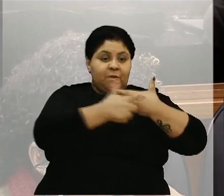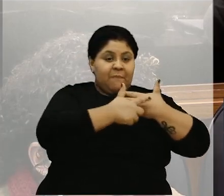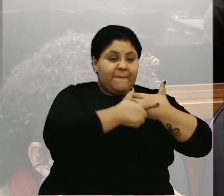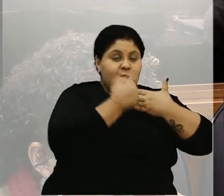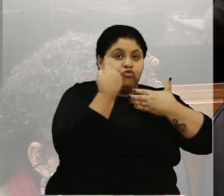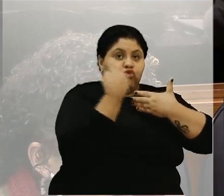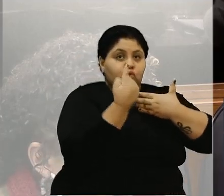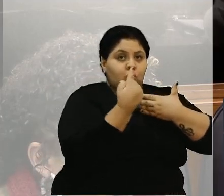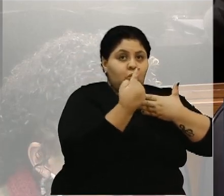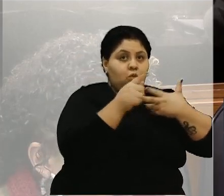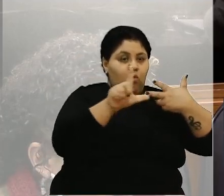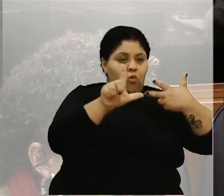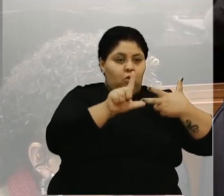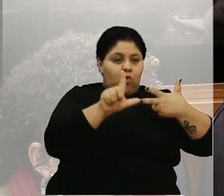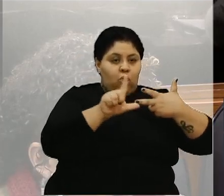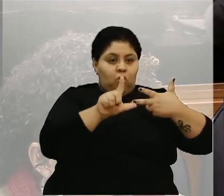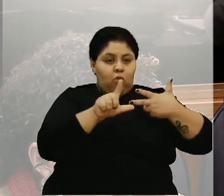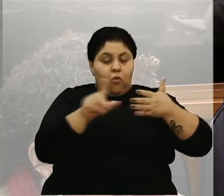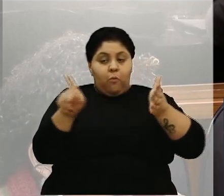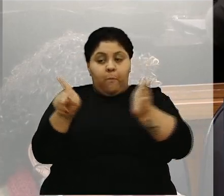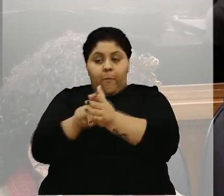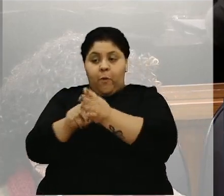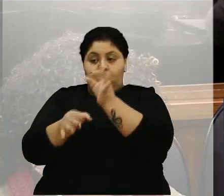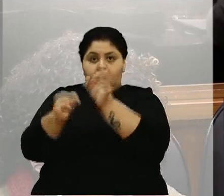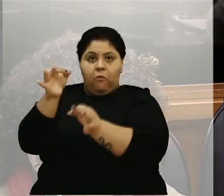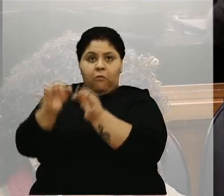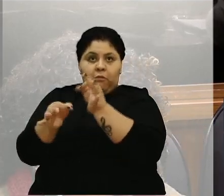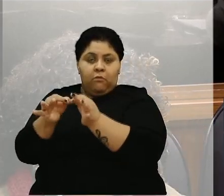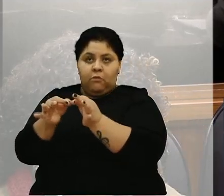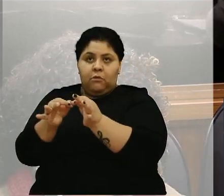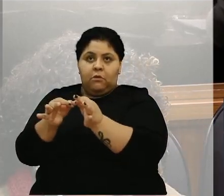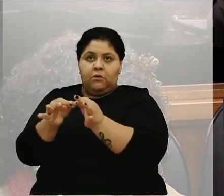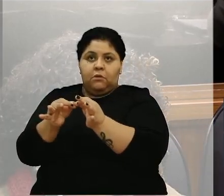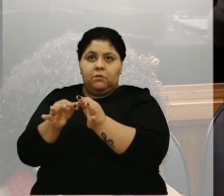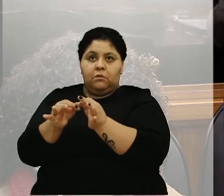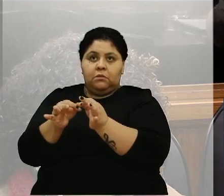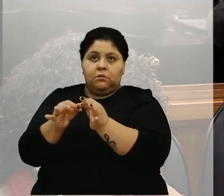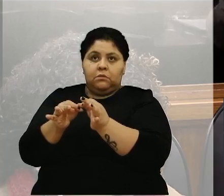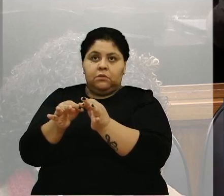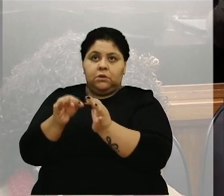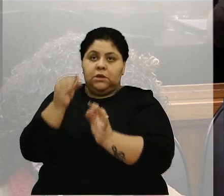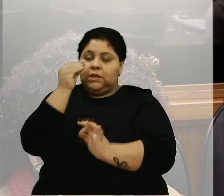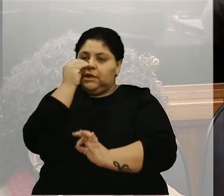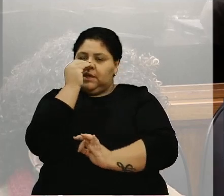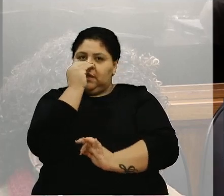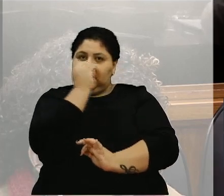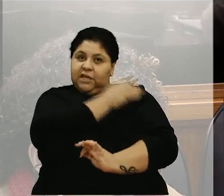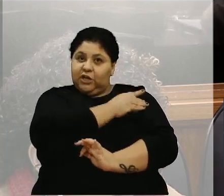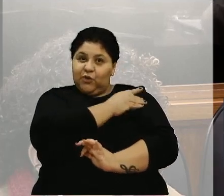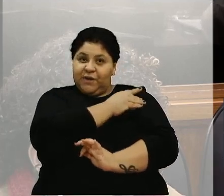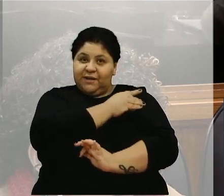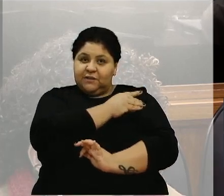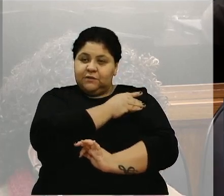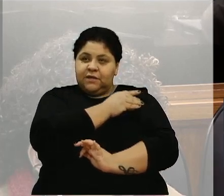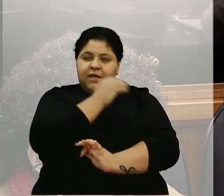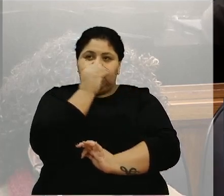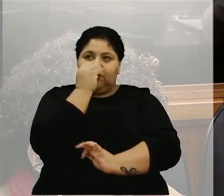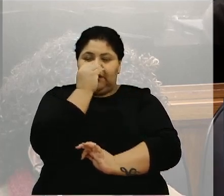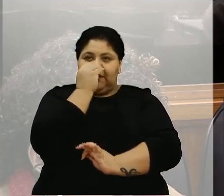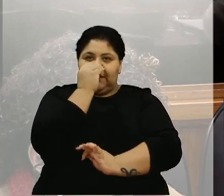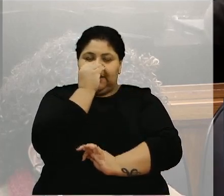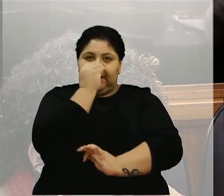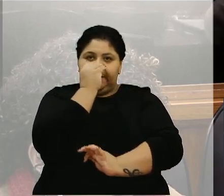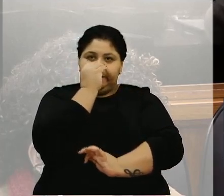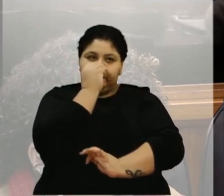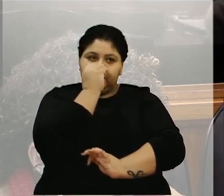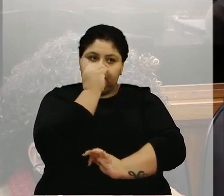legislador ou do próprio judiciário, desconsiderando as mudanças climáticas. É absolutamente impossível. E